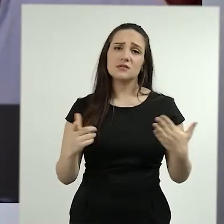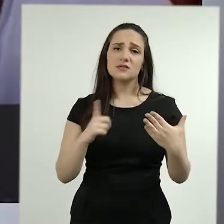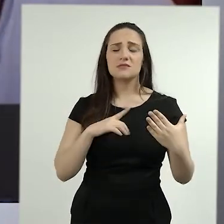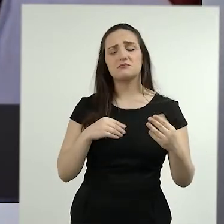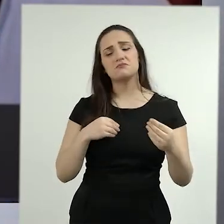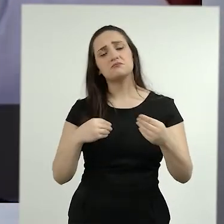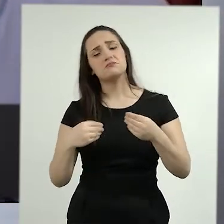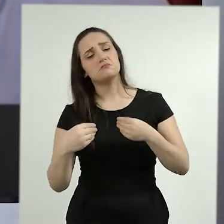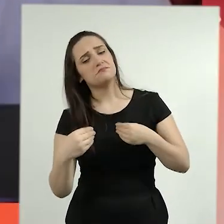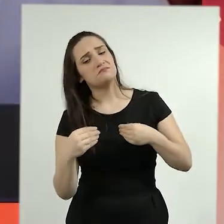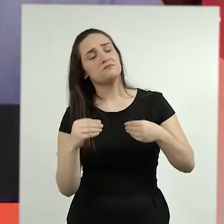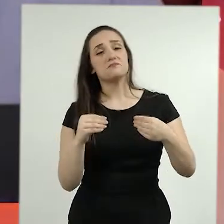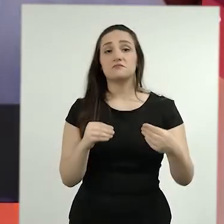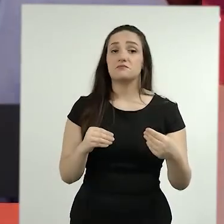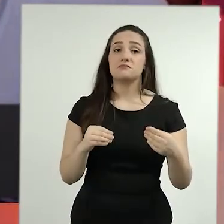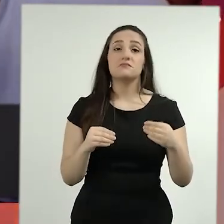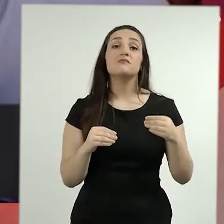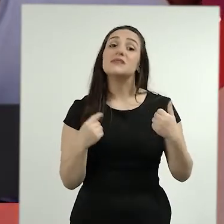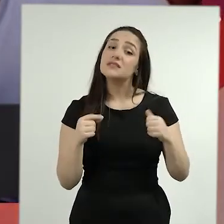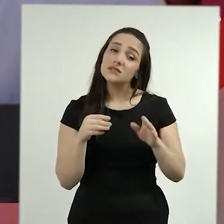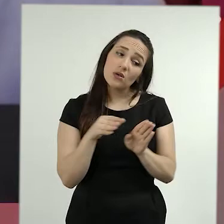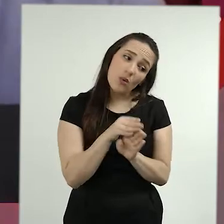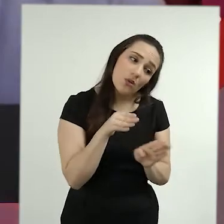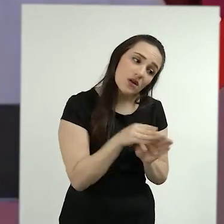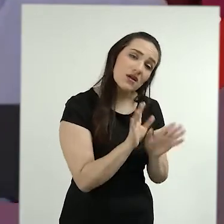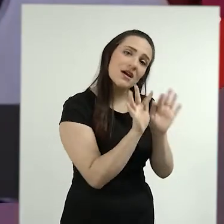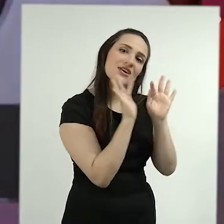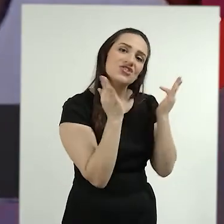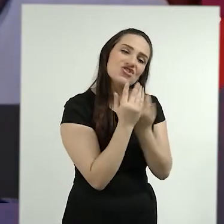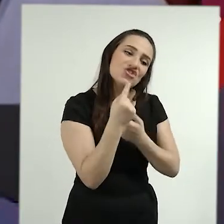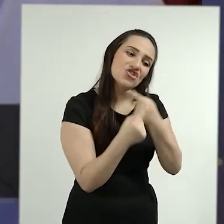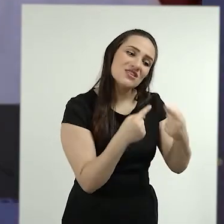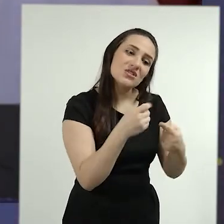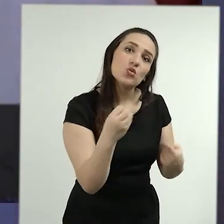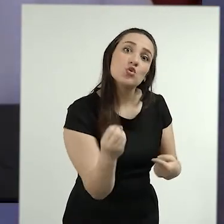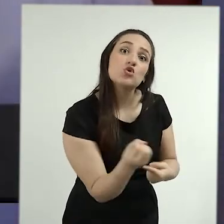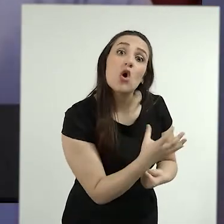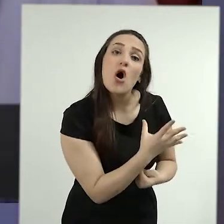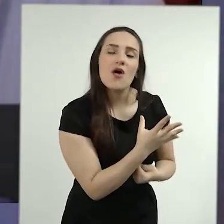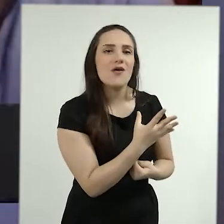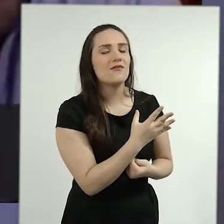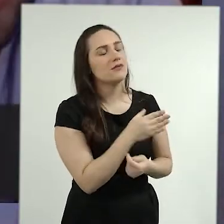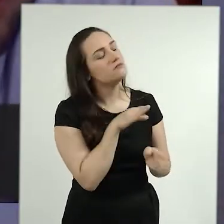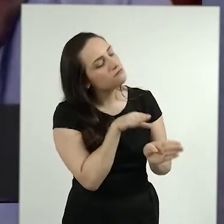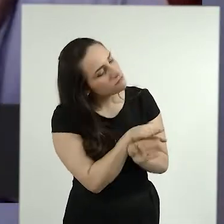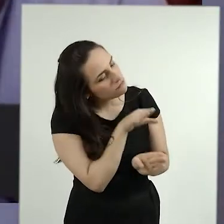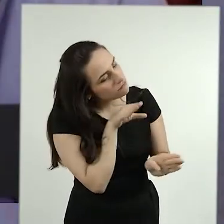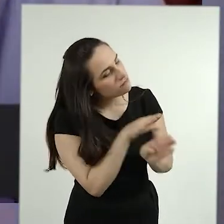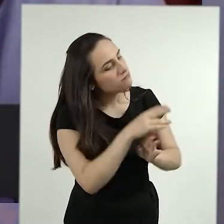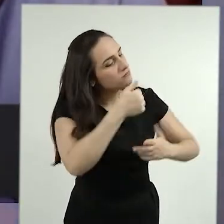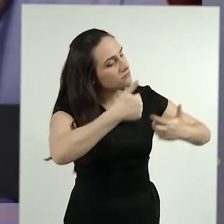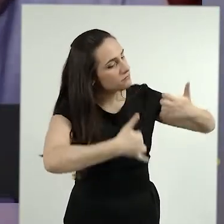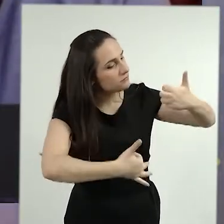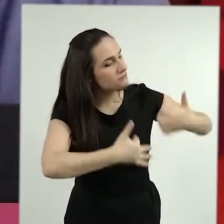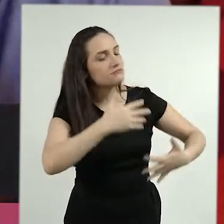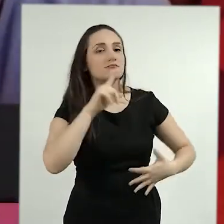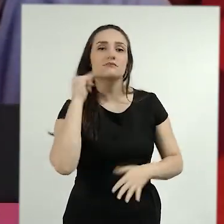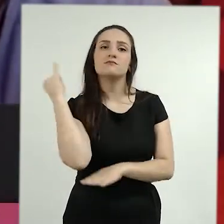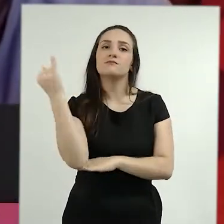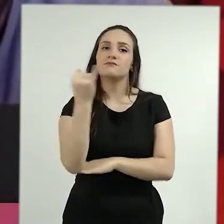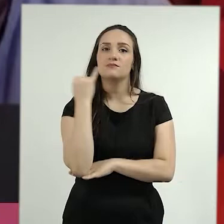obrigado, como você falou, principalmente essa nova geração, a entender melhor como as coisas funcionam e tentar ser mais flexível. Lógico